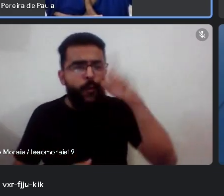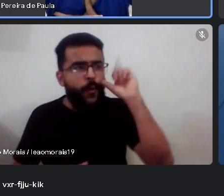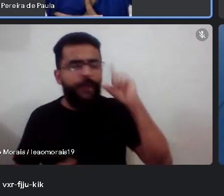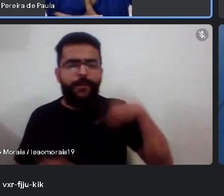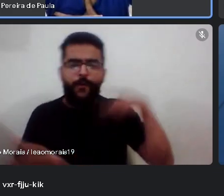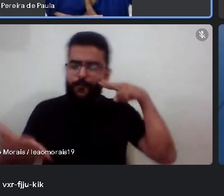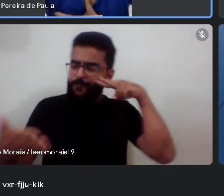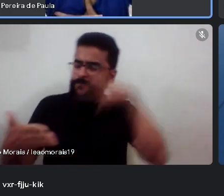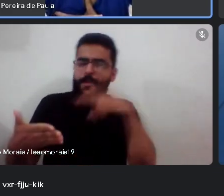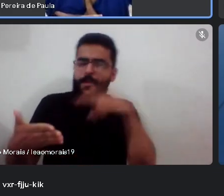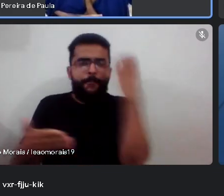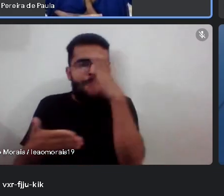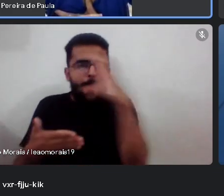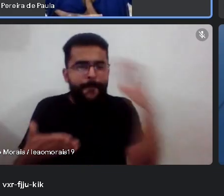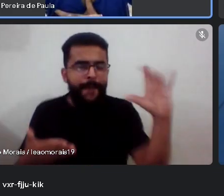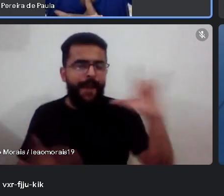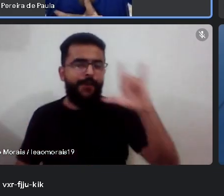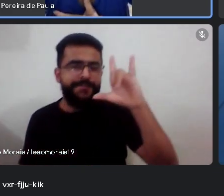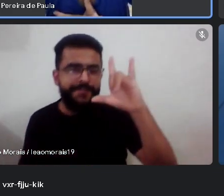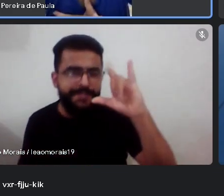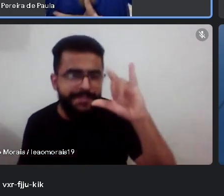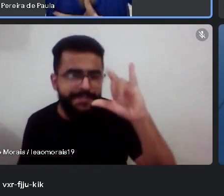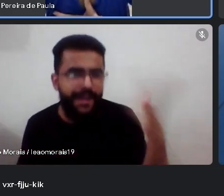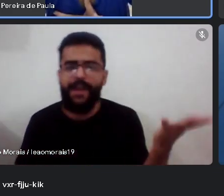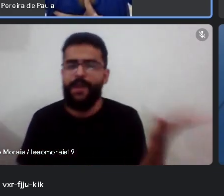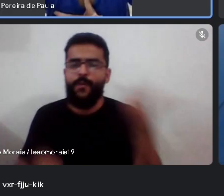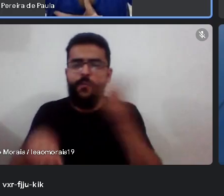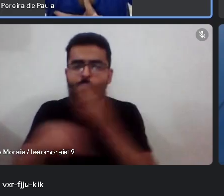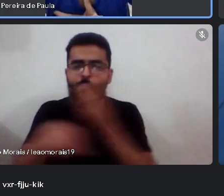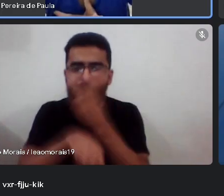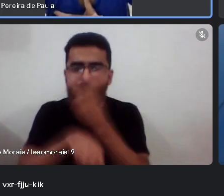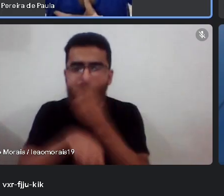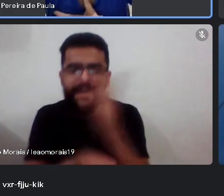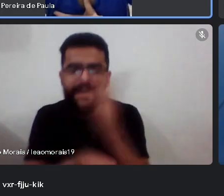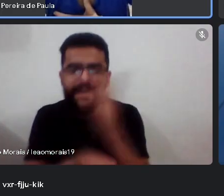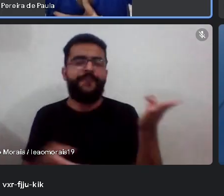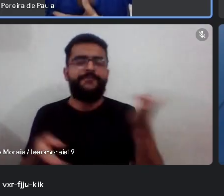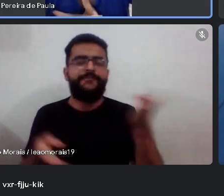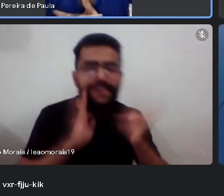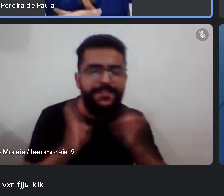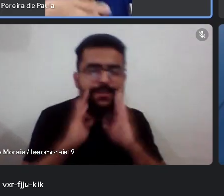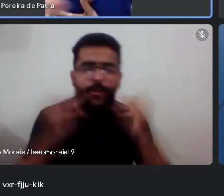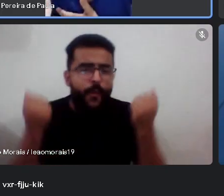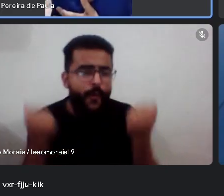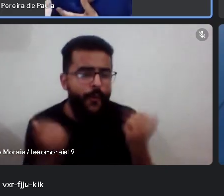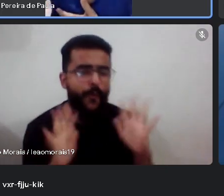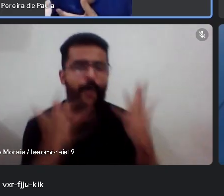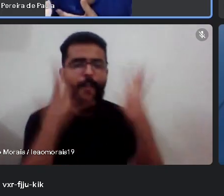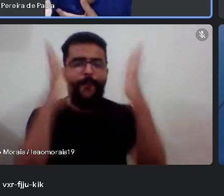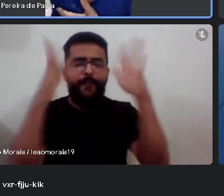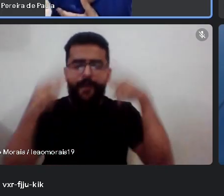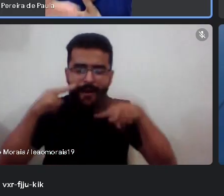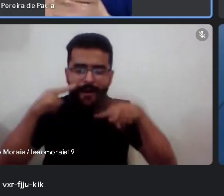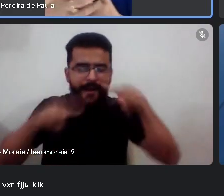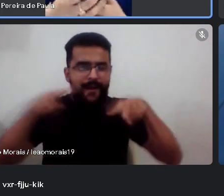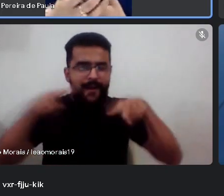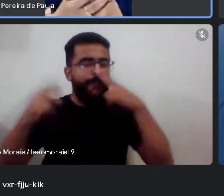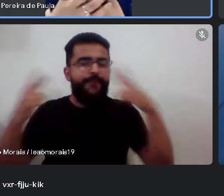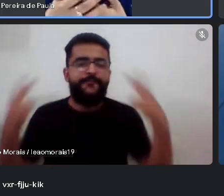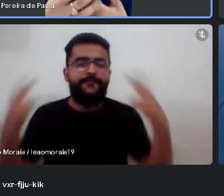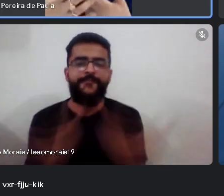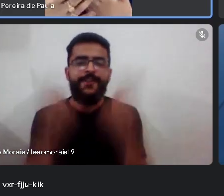língua reconhecida. Então, quando nós verificamos os documentos,